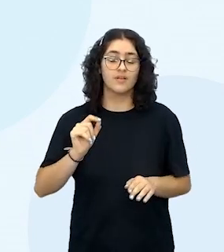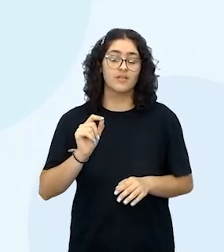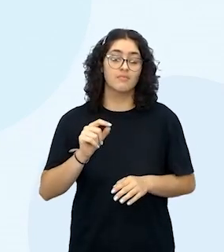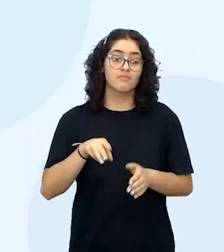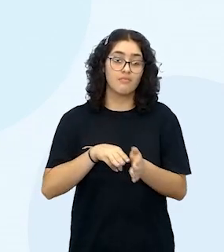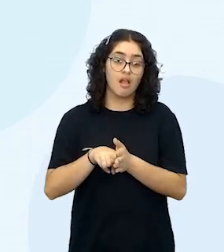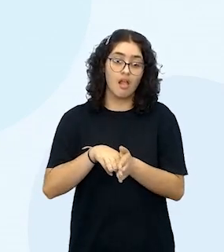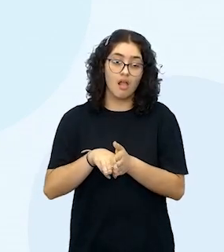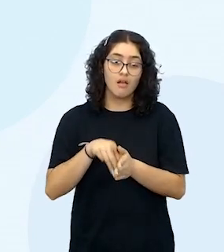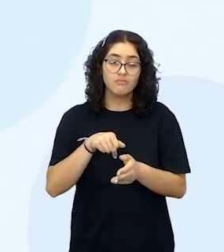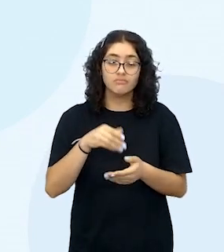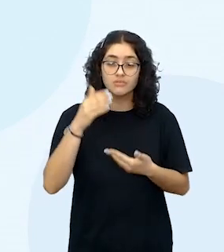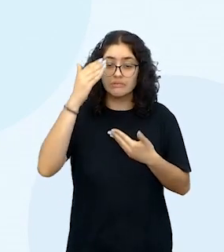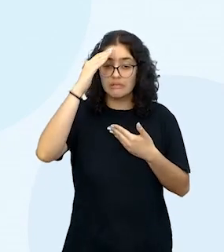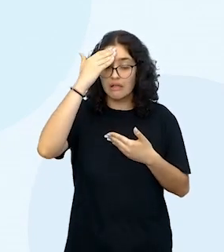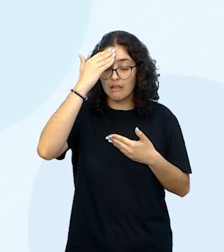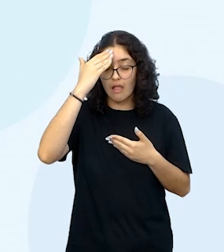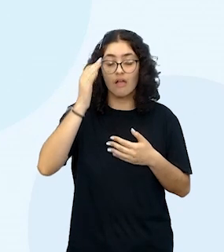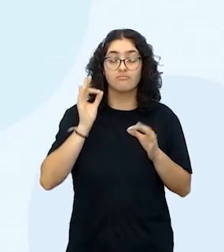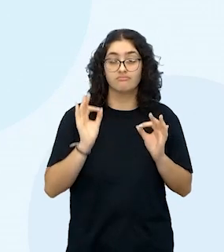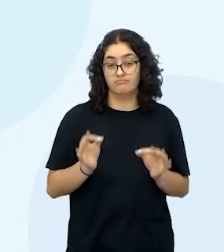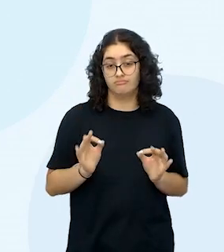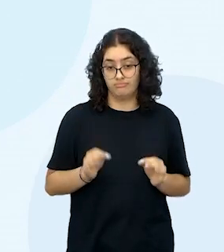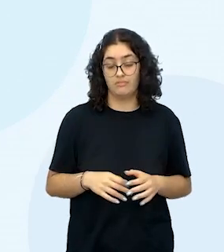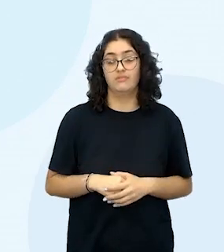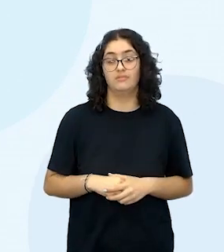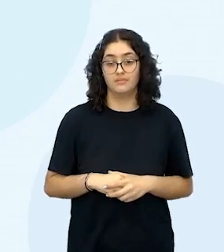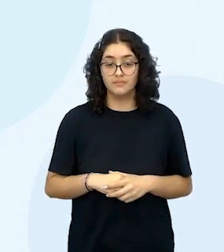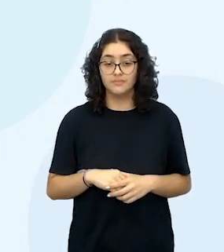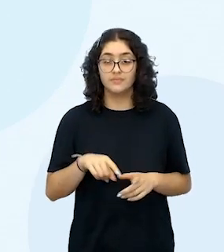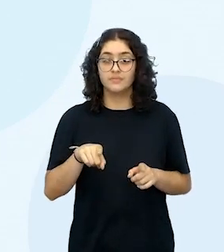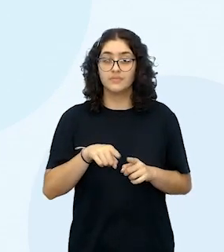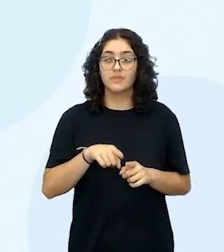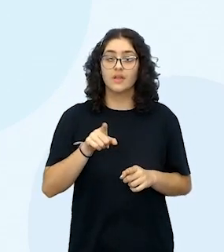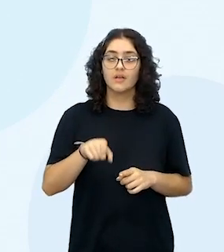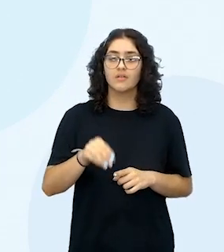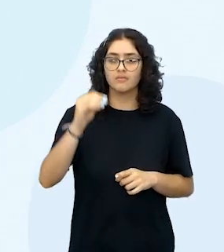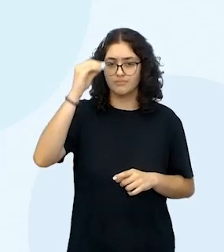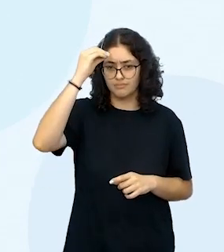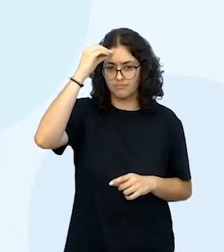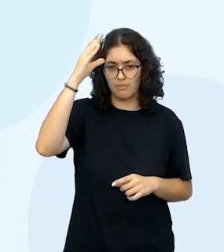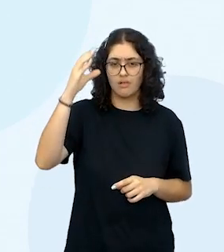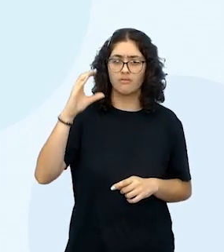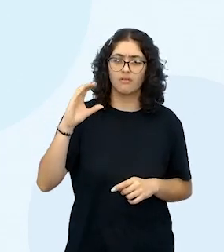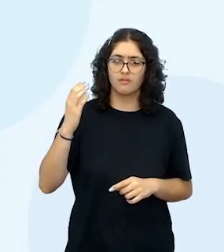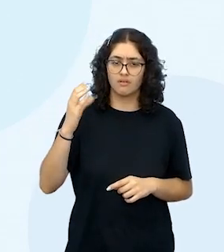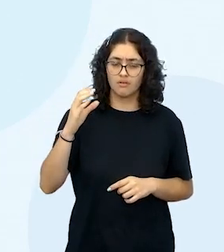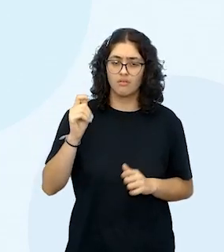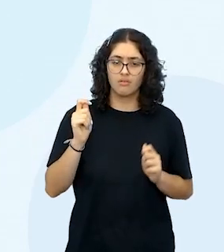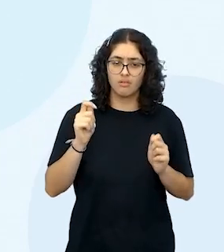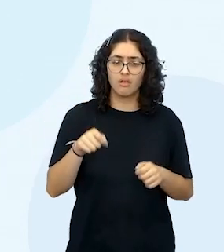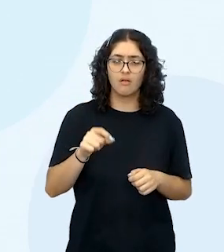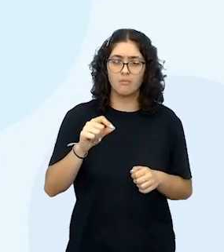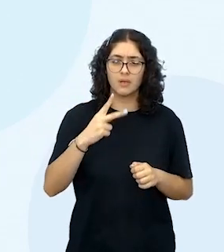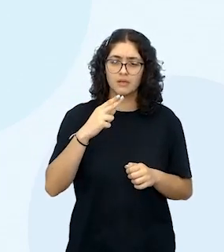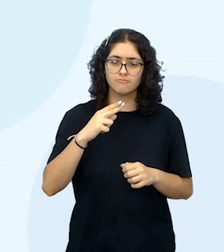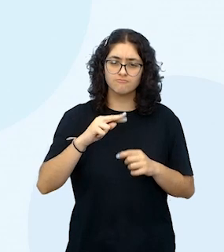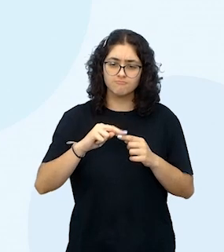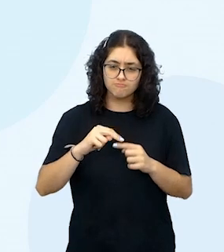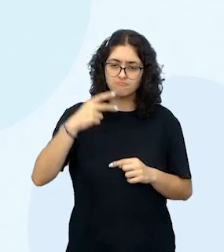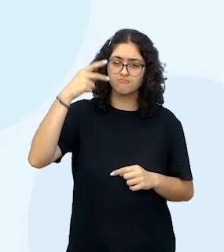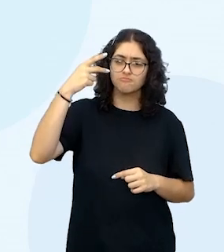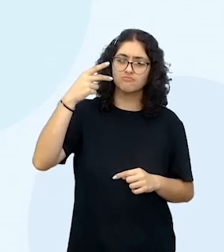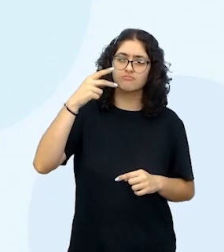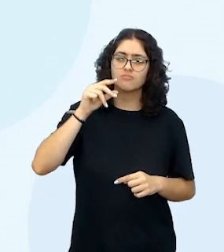conseguir compreendê-lo e tudo mais. E ele também, o conhecimento científico, ele deve possibilitar a gente ultrapassar